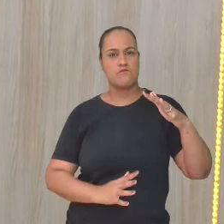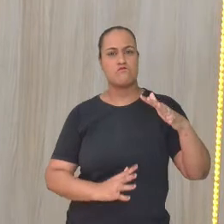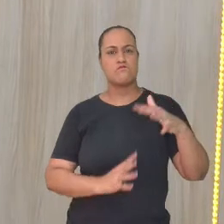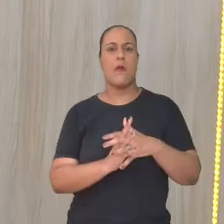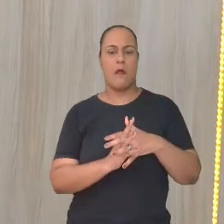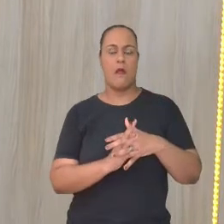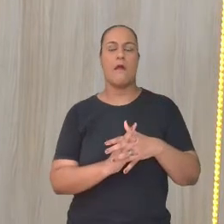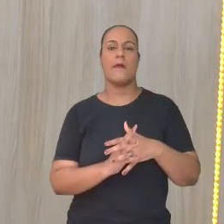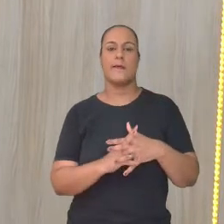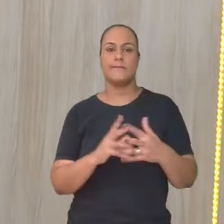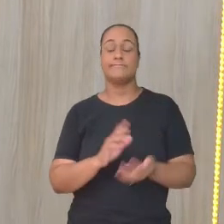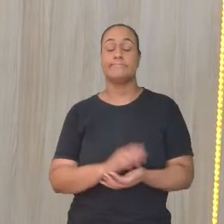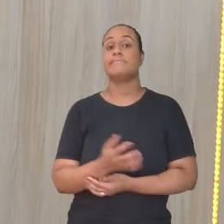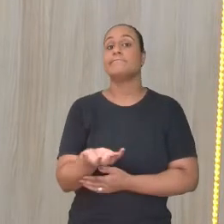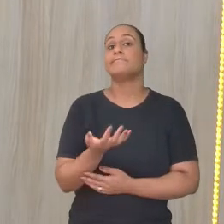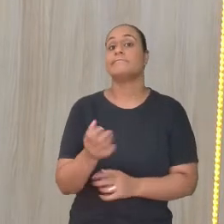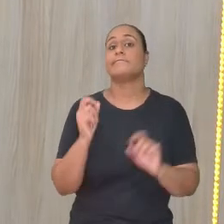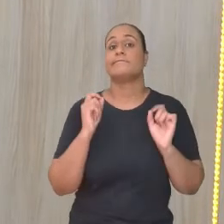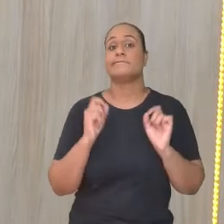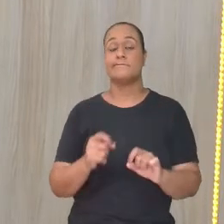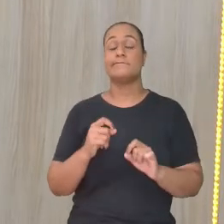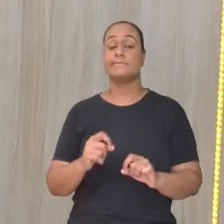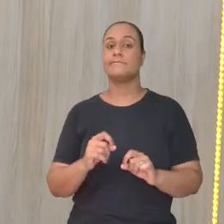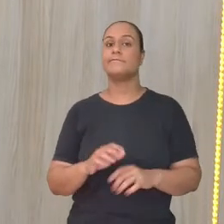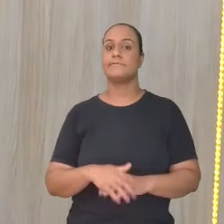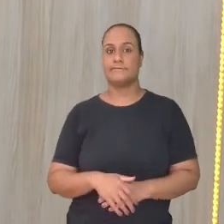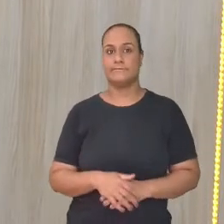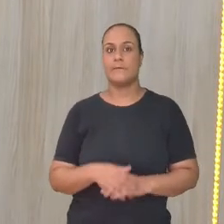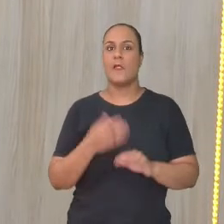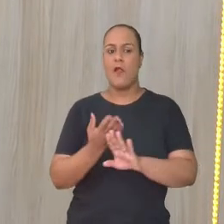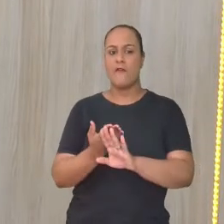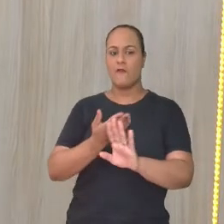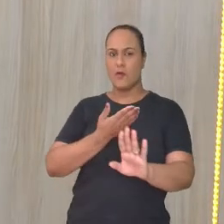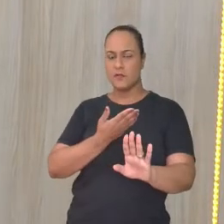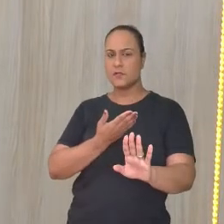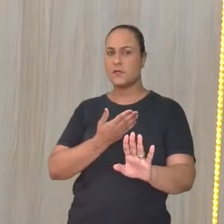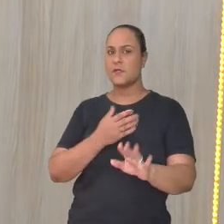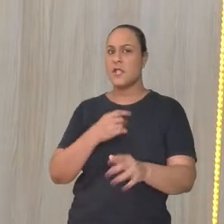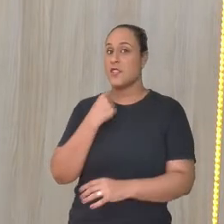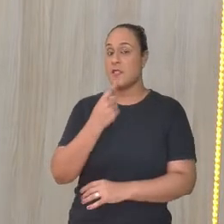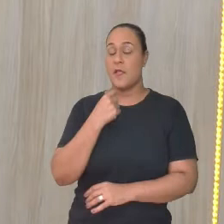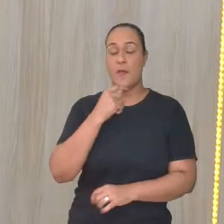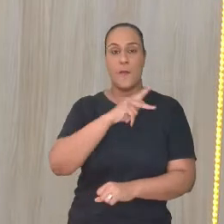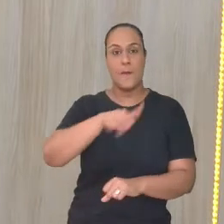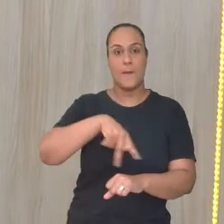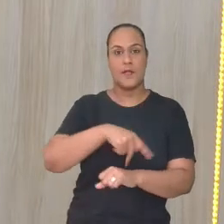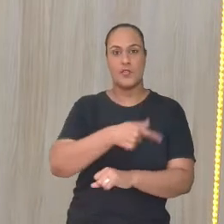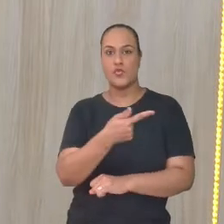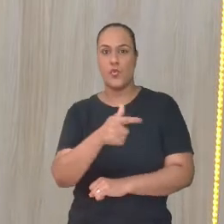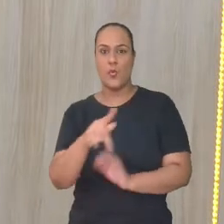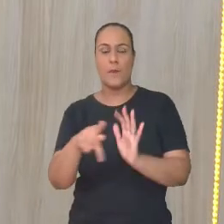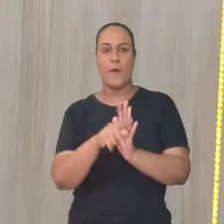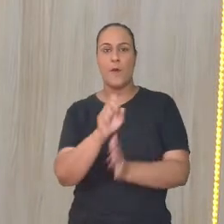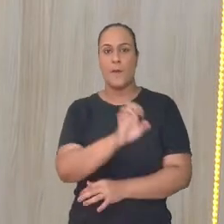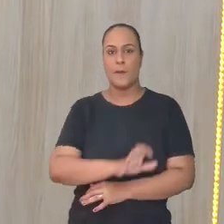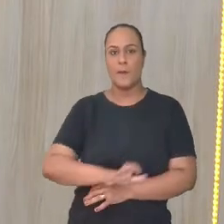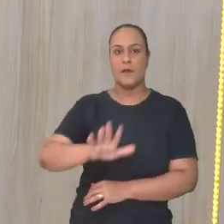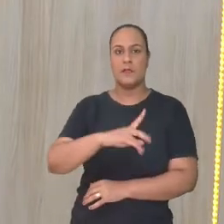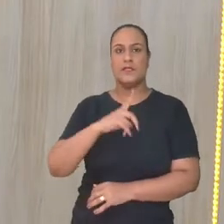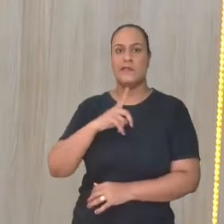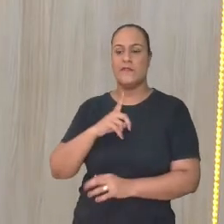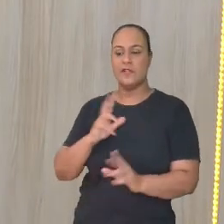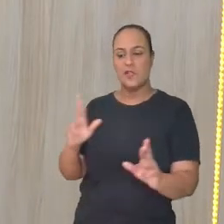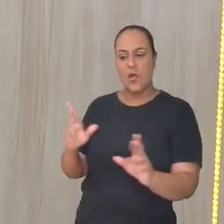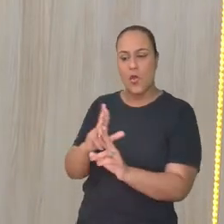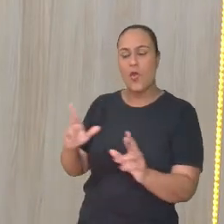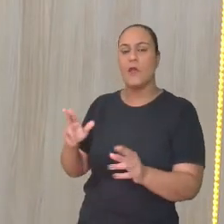momento, ele queria o quê? Né? Isolar para que nenhum país ali da Europa tivesse